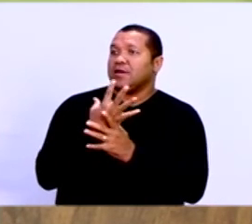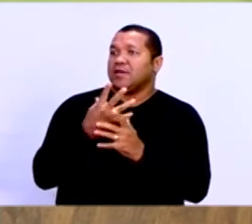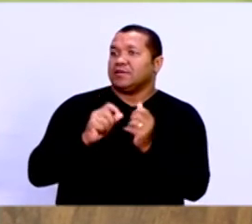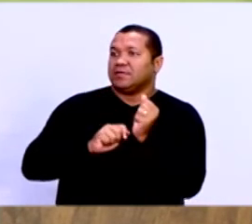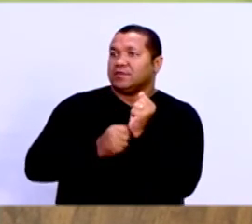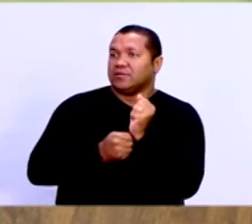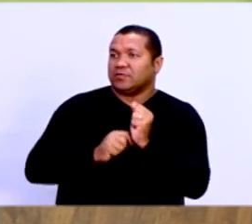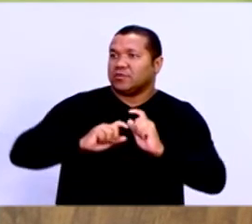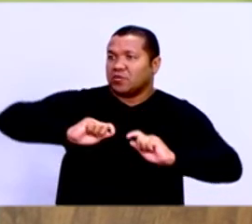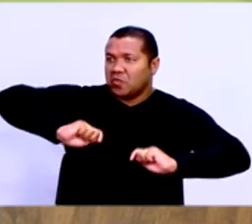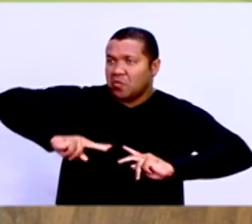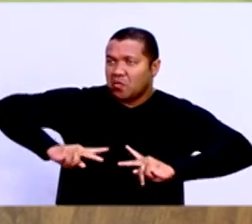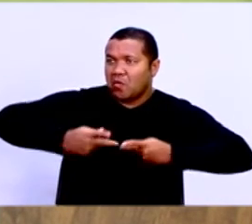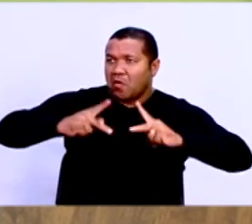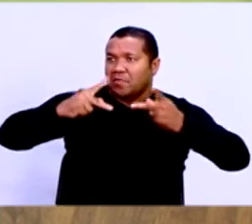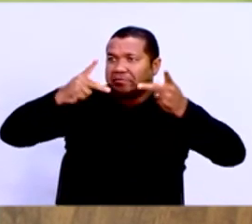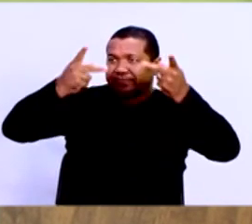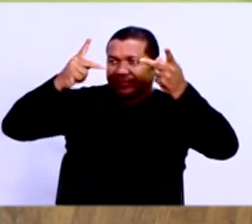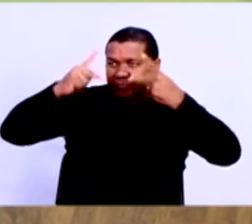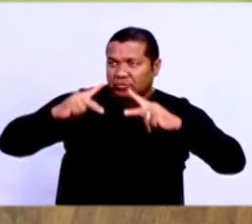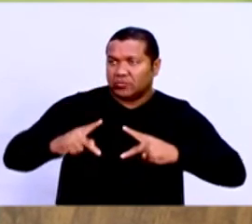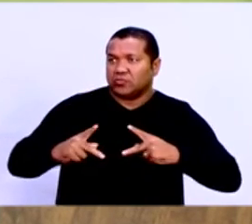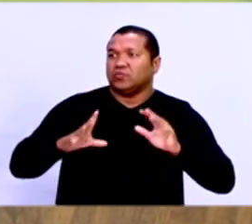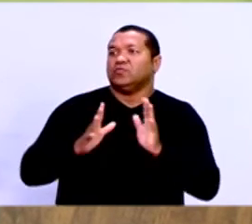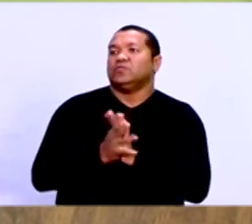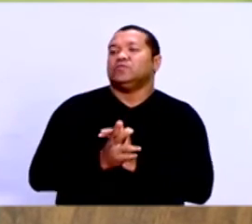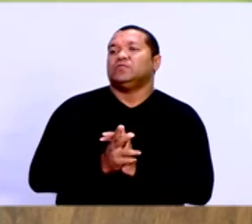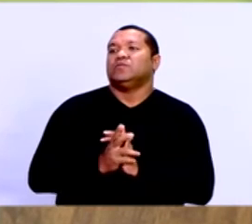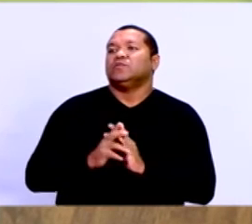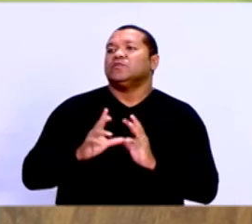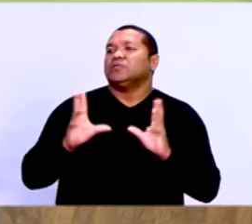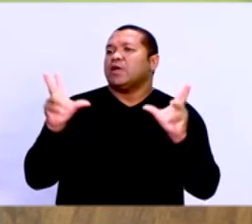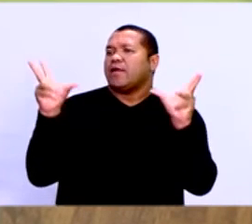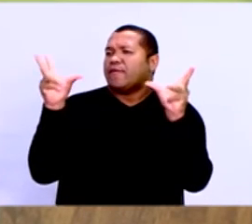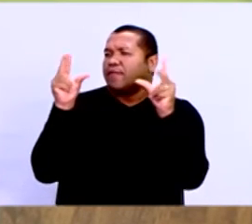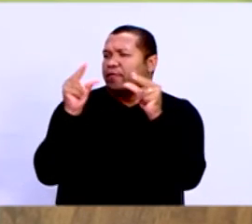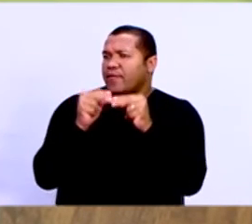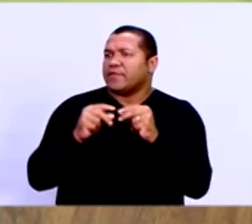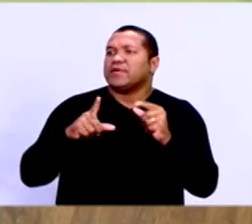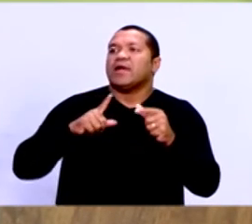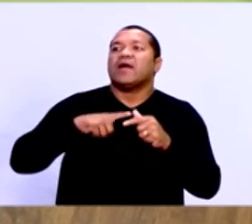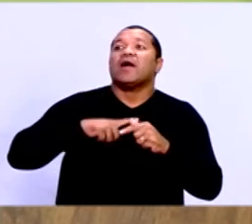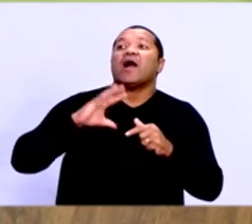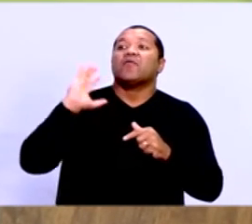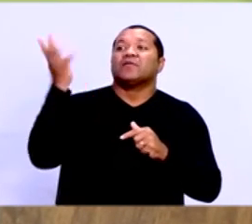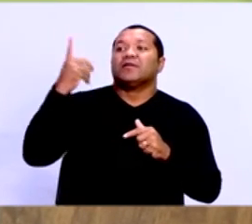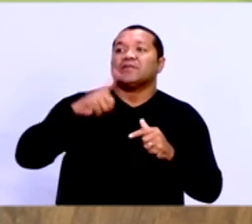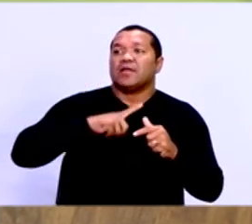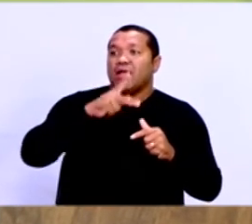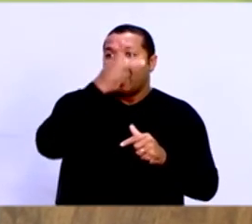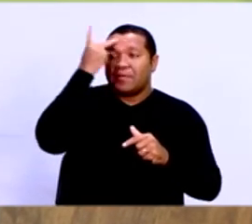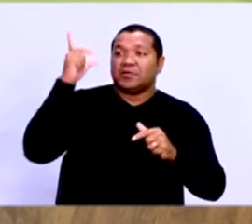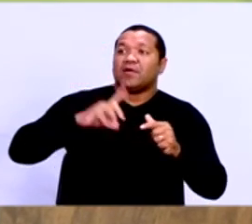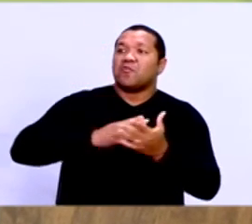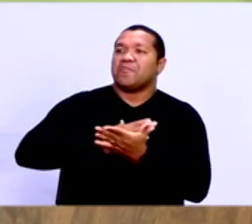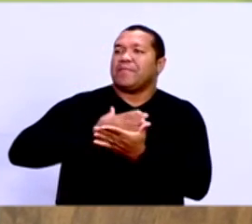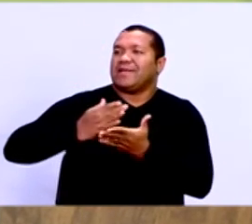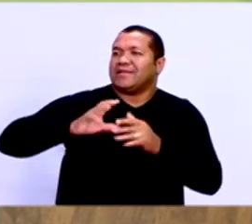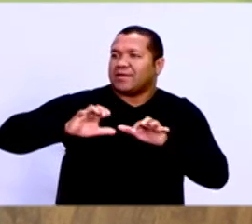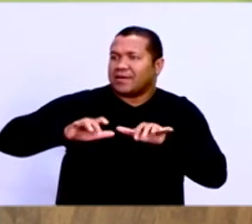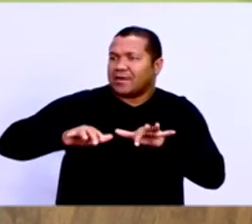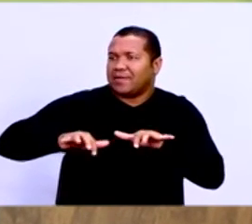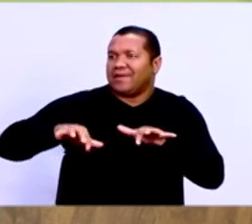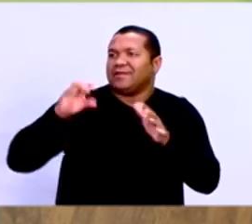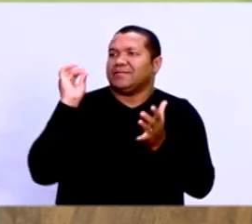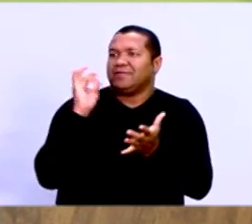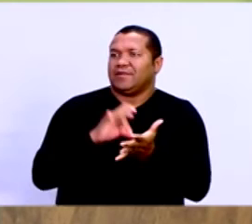é é uma fase assim que já é colocar a mão na massa que ali você já tem que o